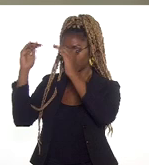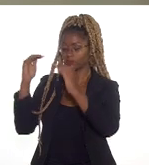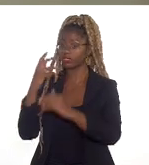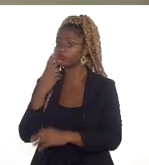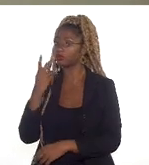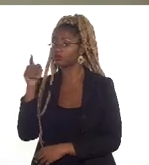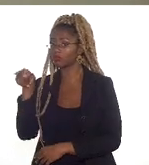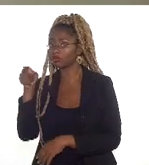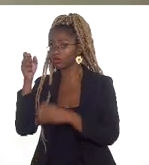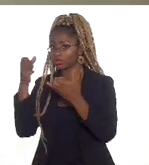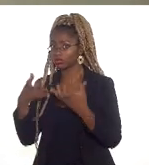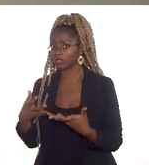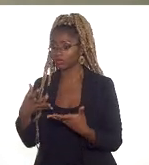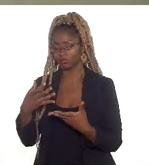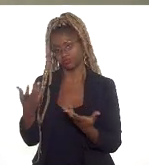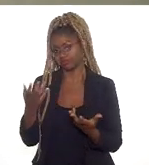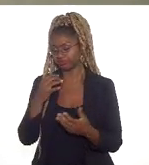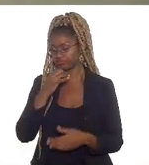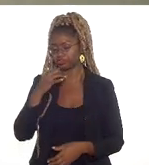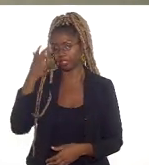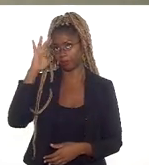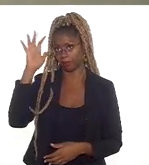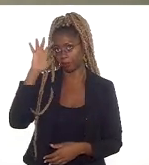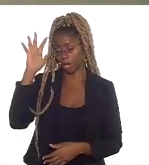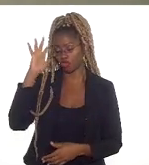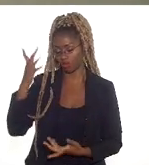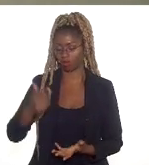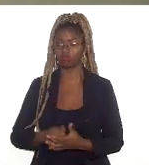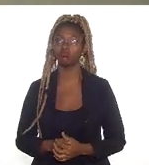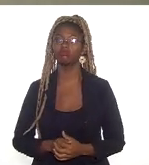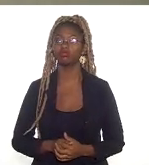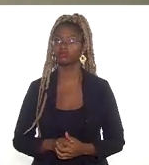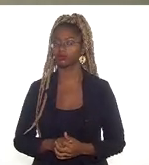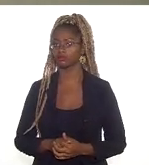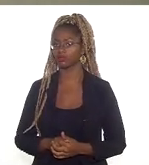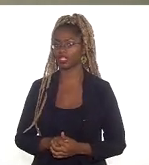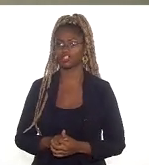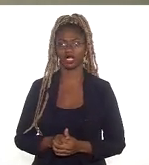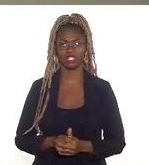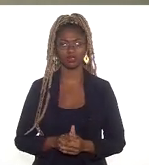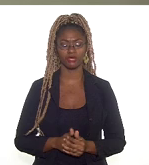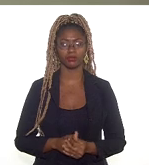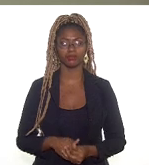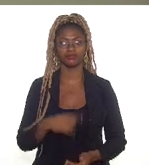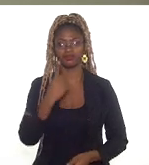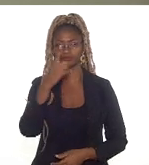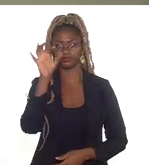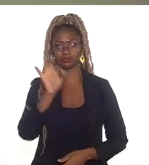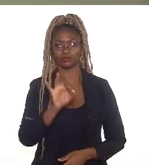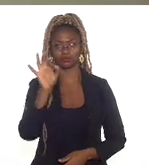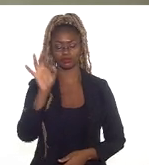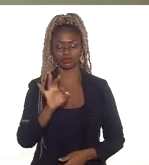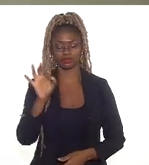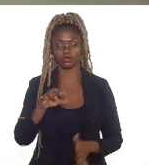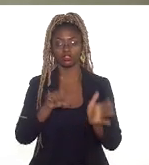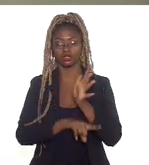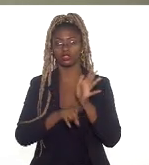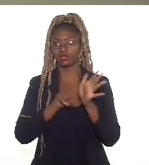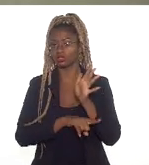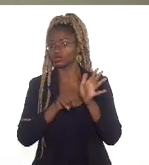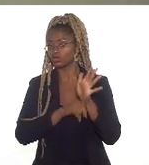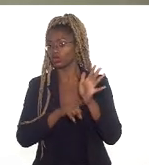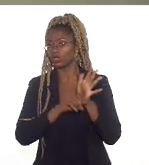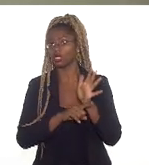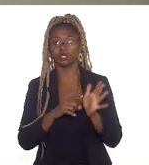que imaginemos que, só faltando em número, que 1% descontado, abatido,